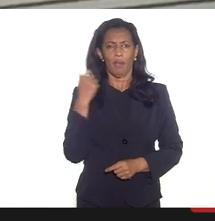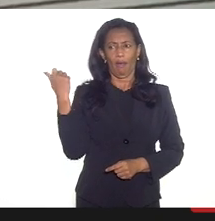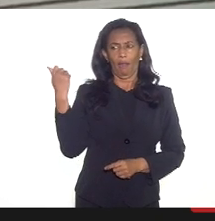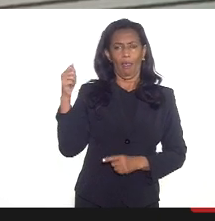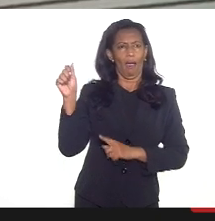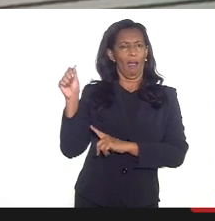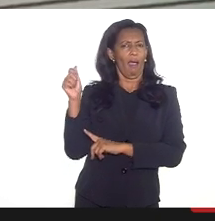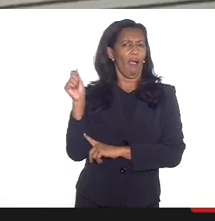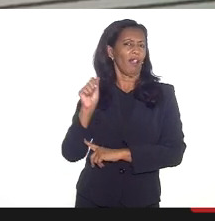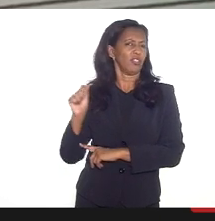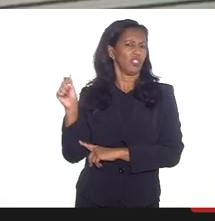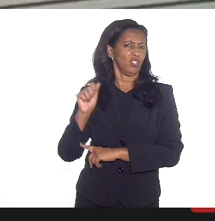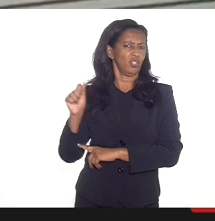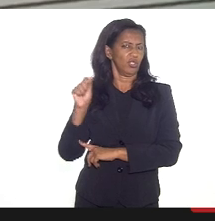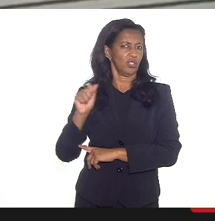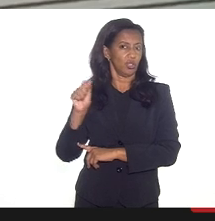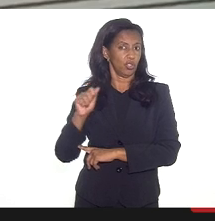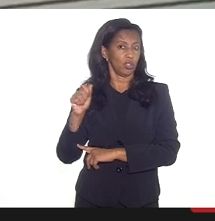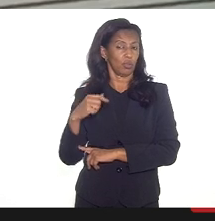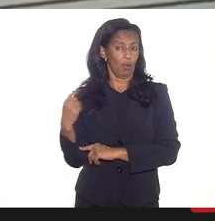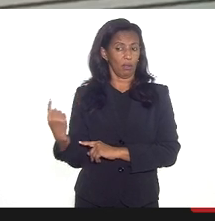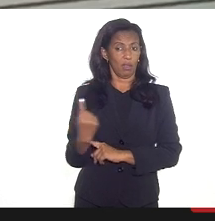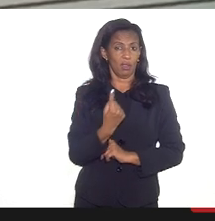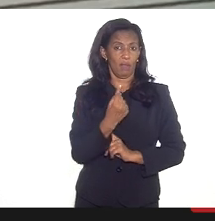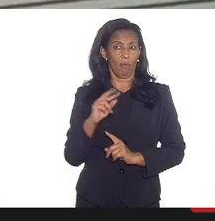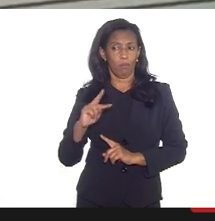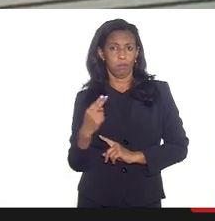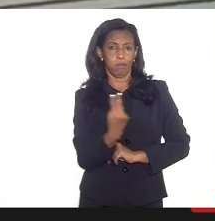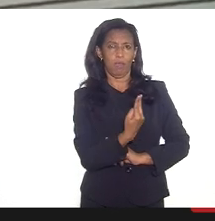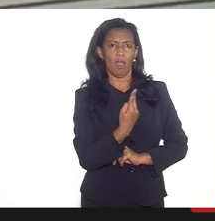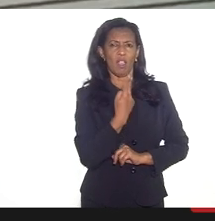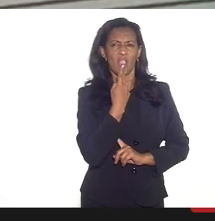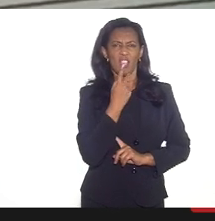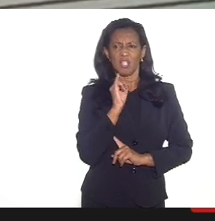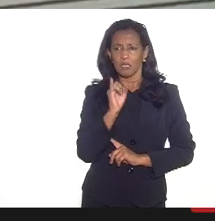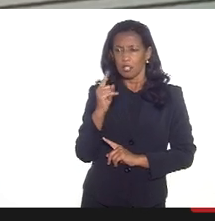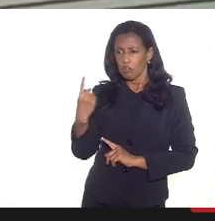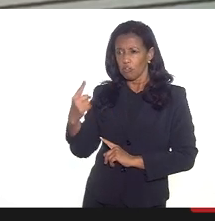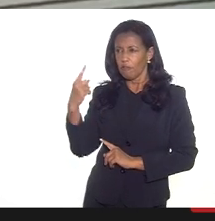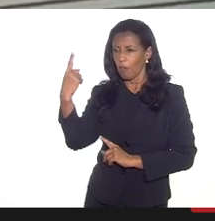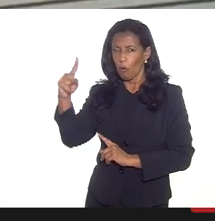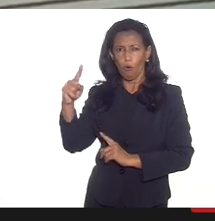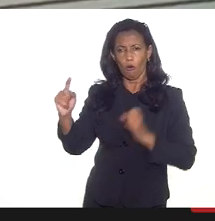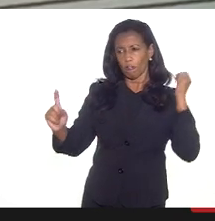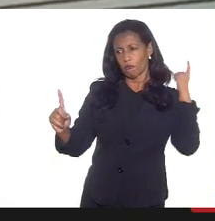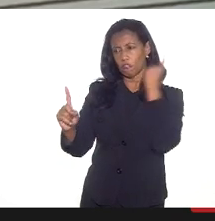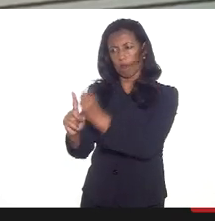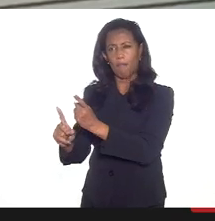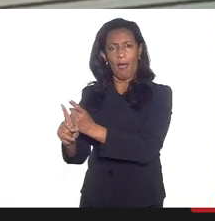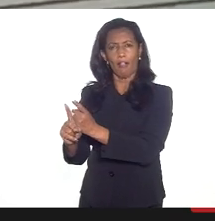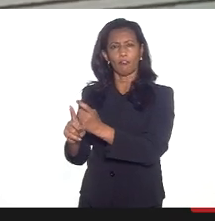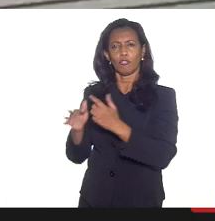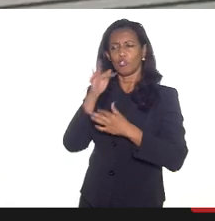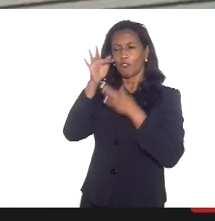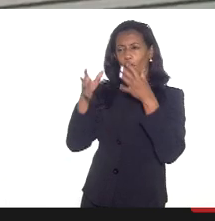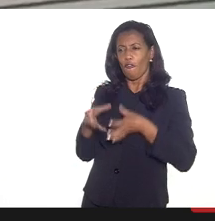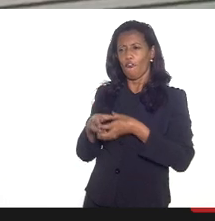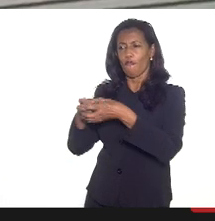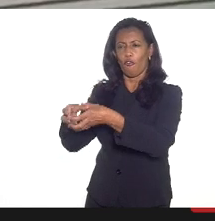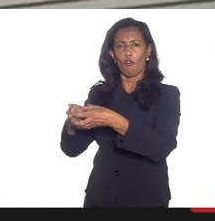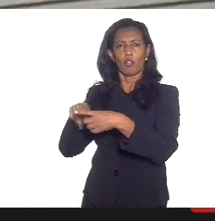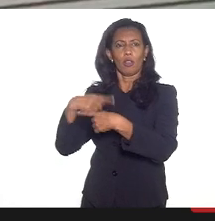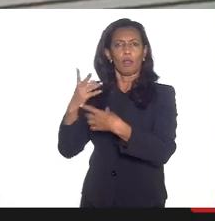Sidney Magal foi um dos intérpretes na versão brasileira, que era: se eu te agarro com outro, te mato, te mando algumas flores e depois escapo.